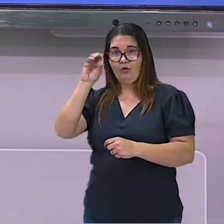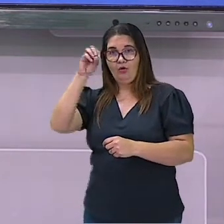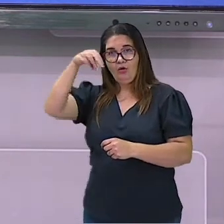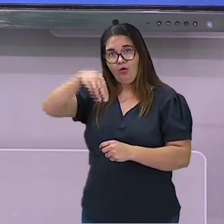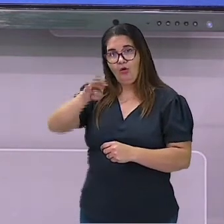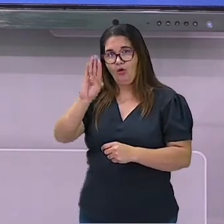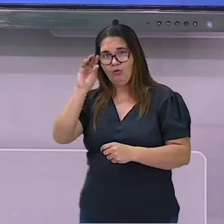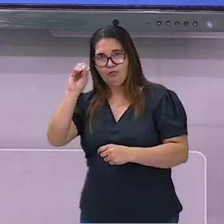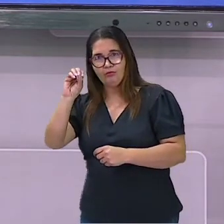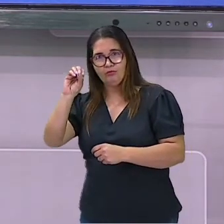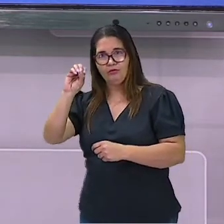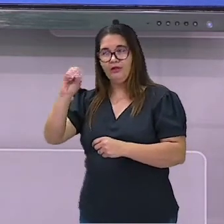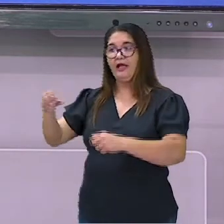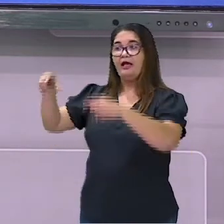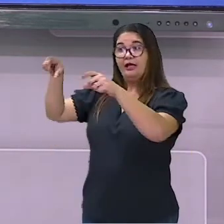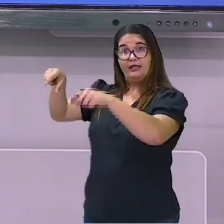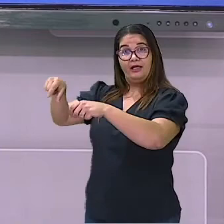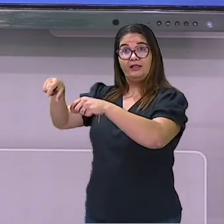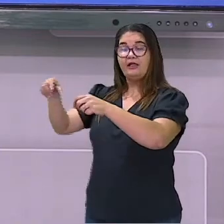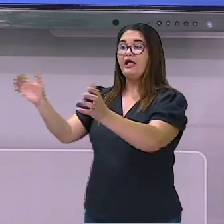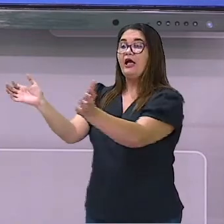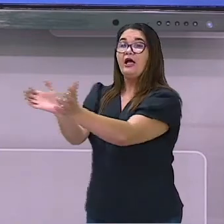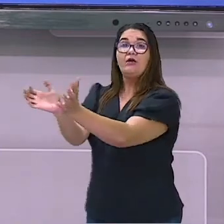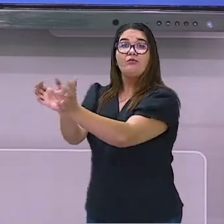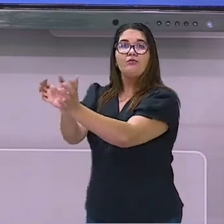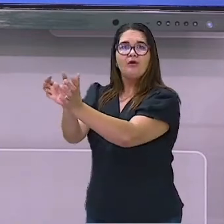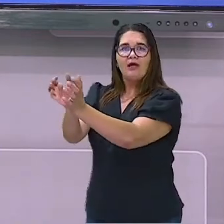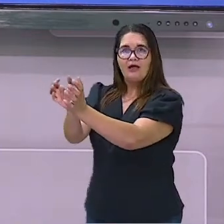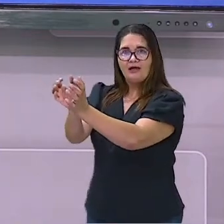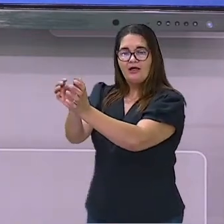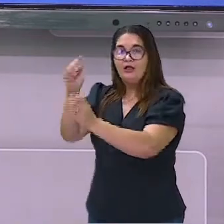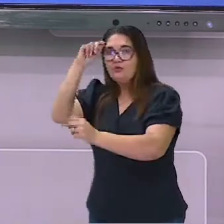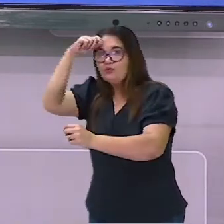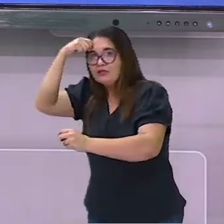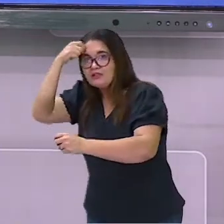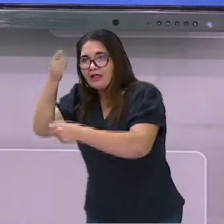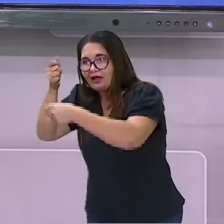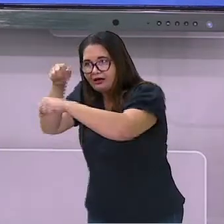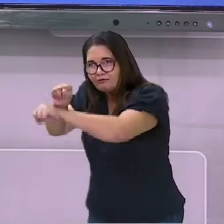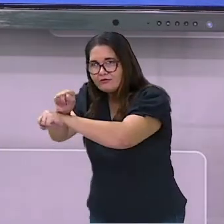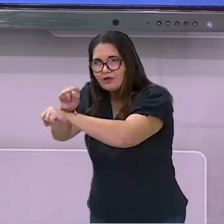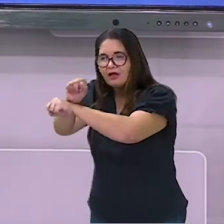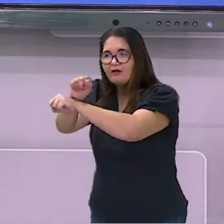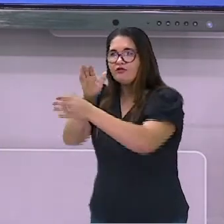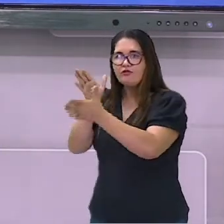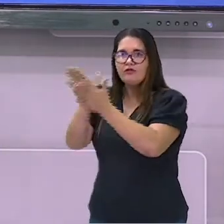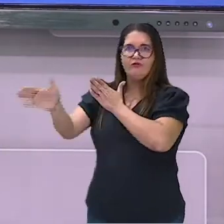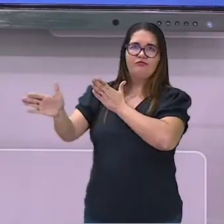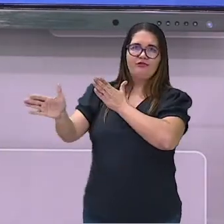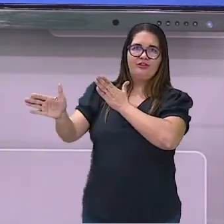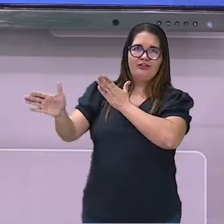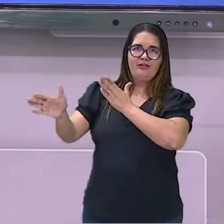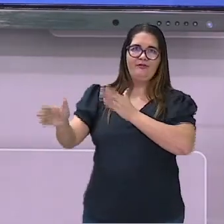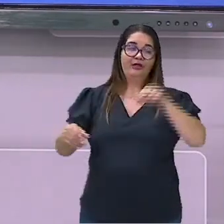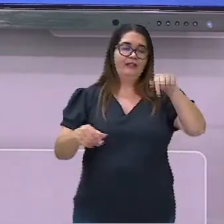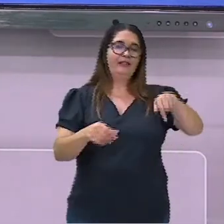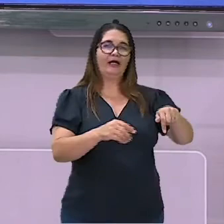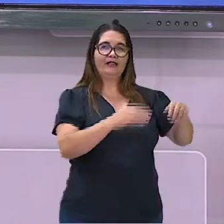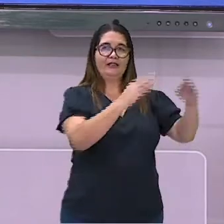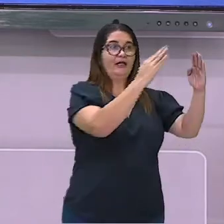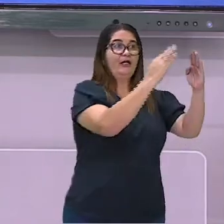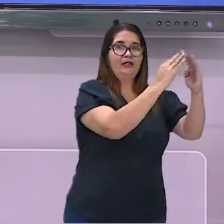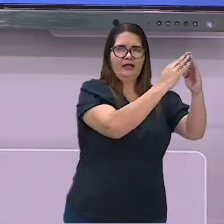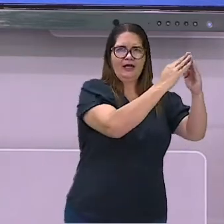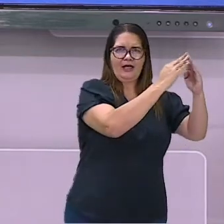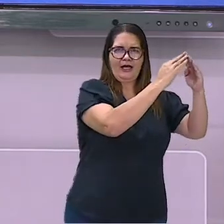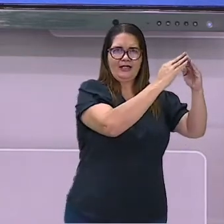suas ações, e dependendo até mortos. Podemos concluir que a produção da cana-de-açúcar foi a